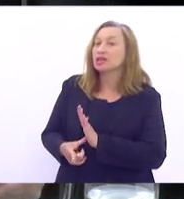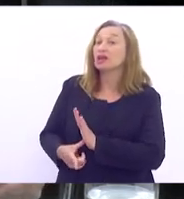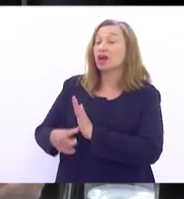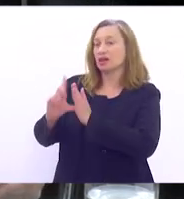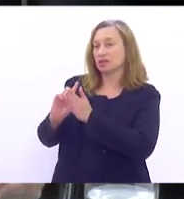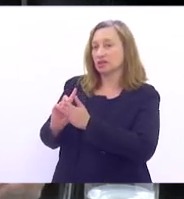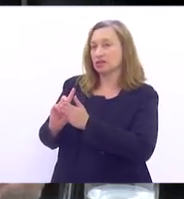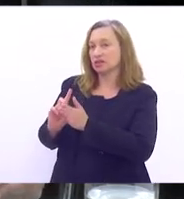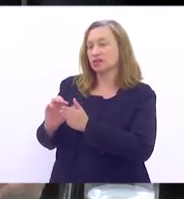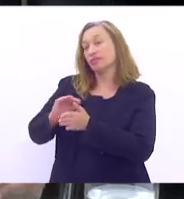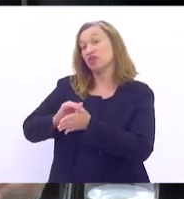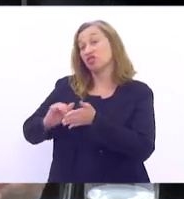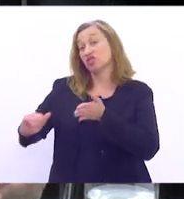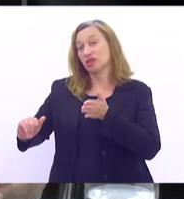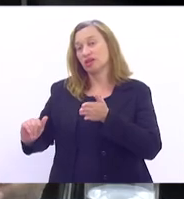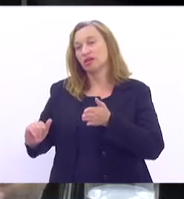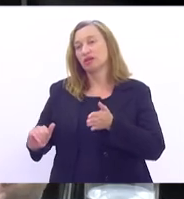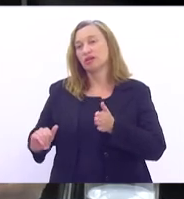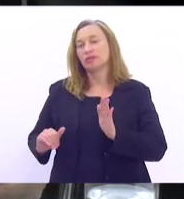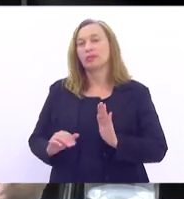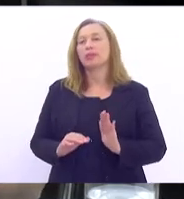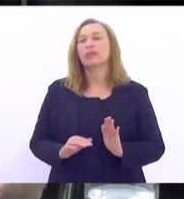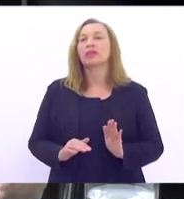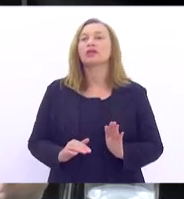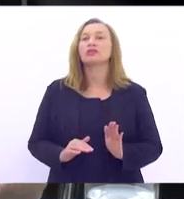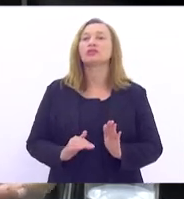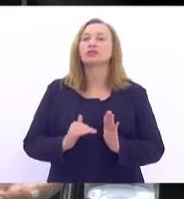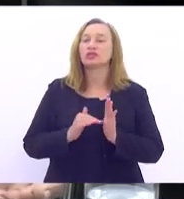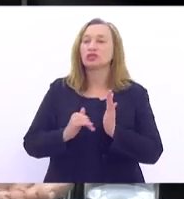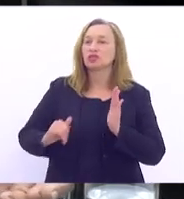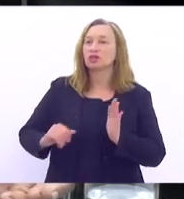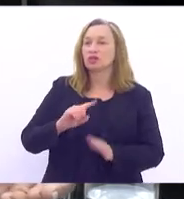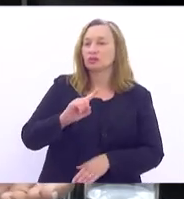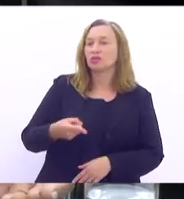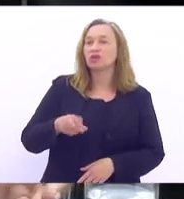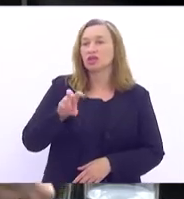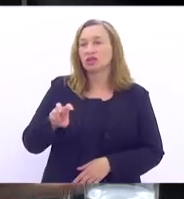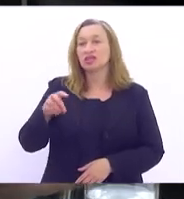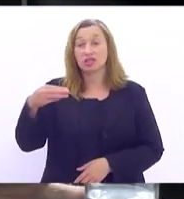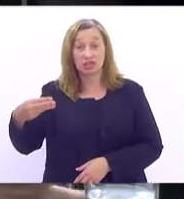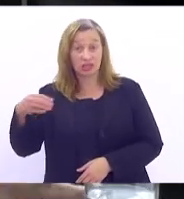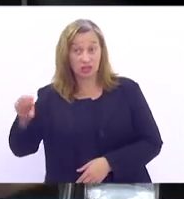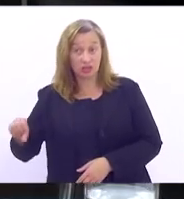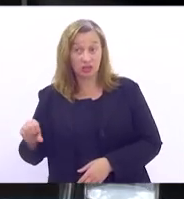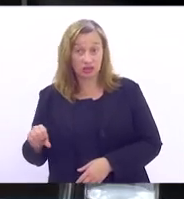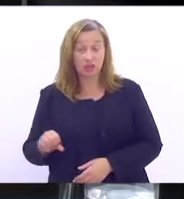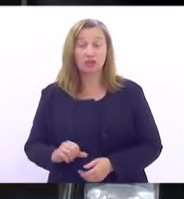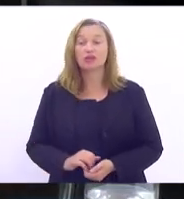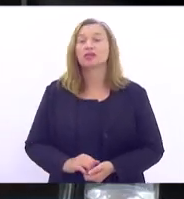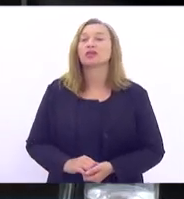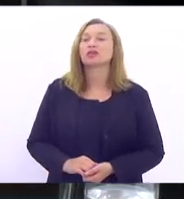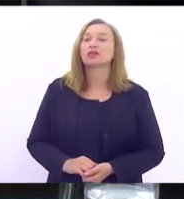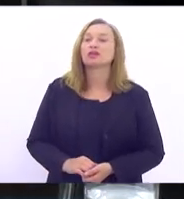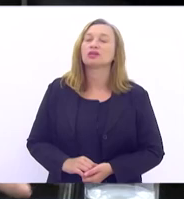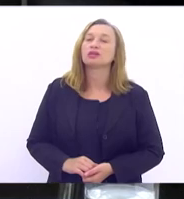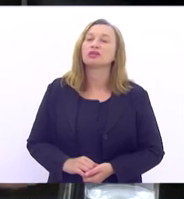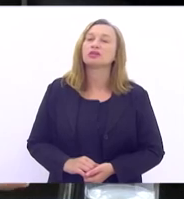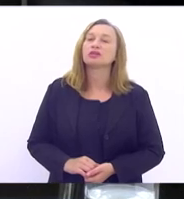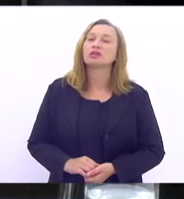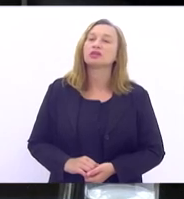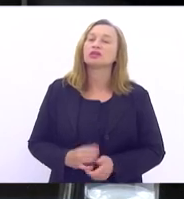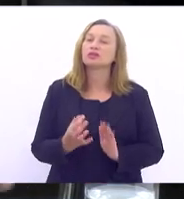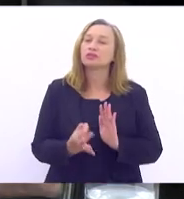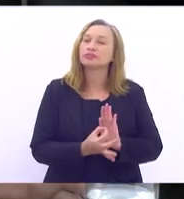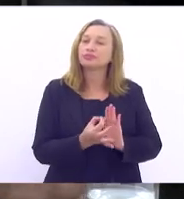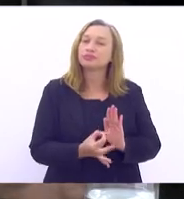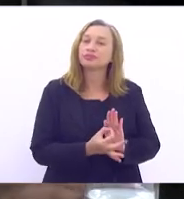parecer pela... Não, está retirando o 1539. Então, o 1539, o senhor daria o